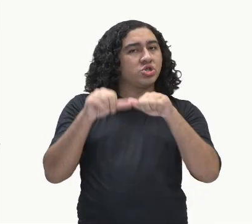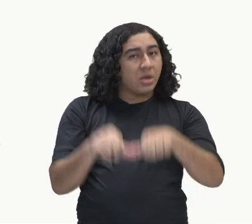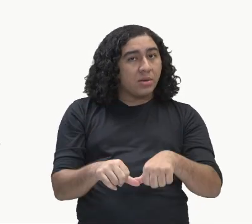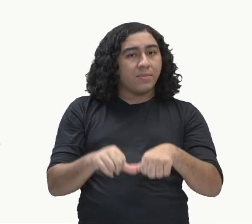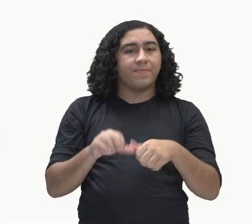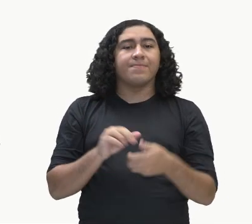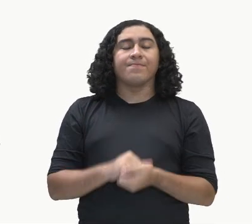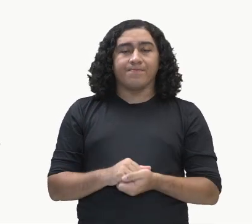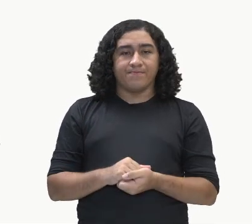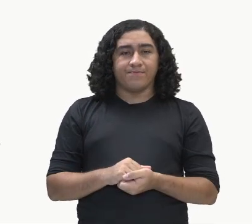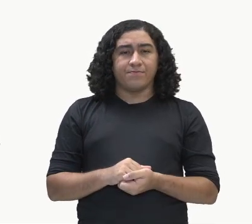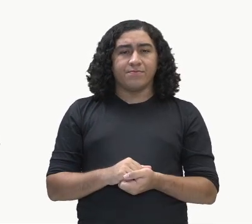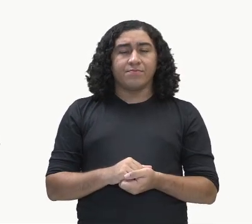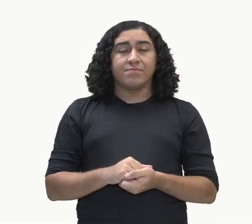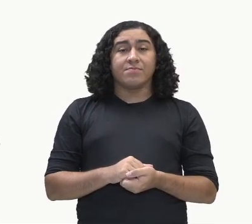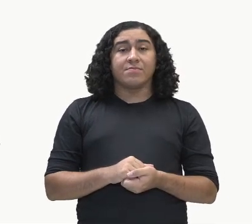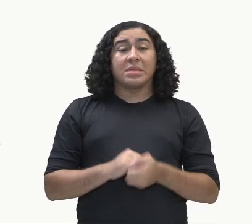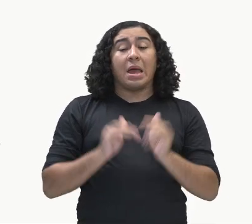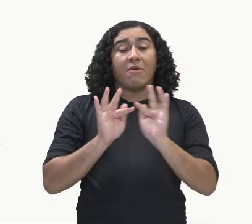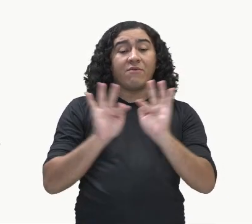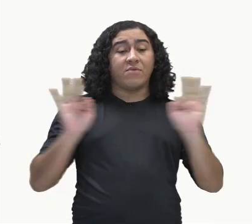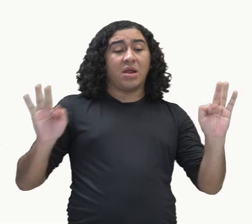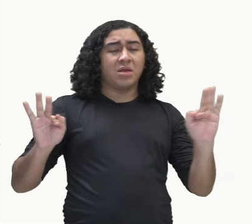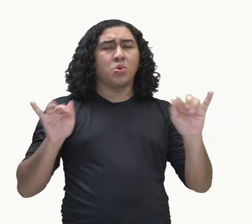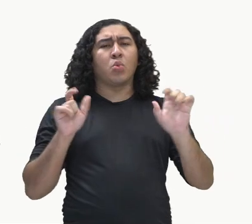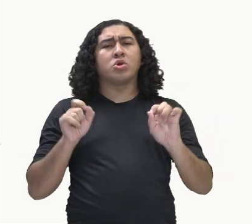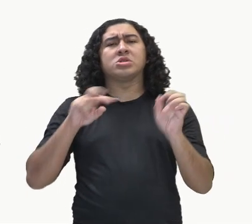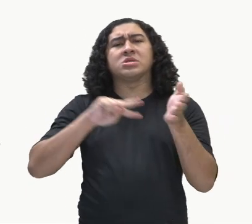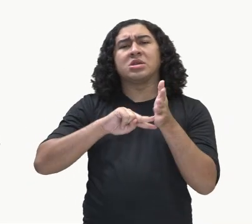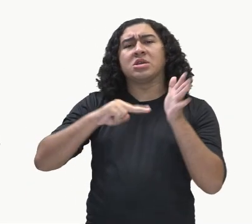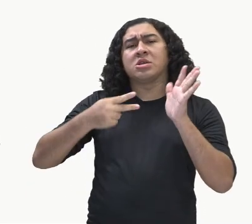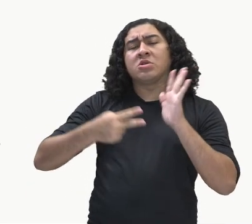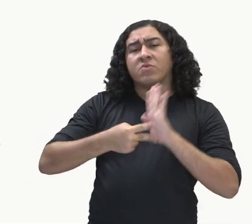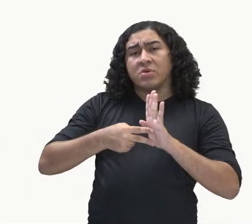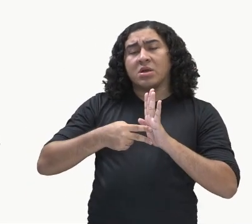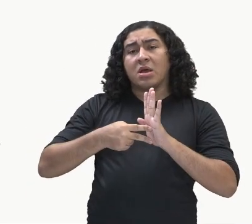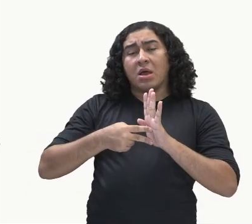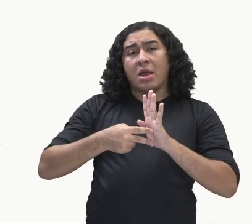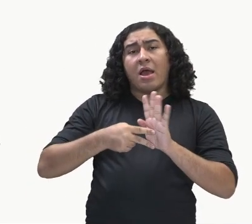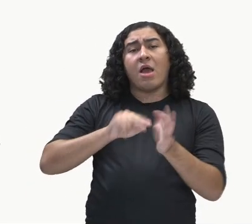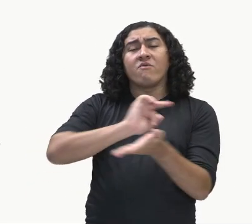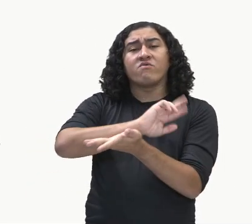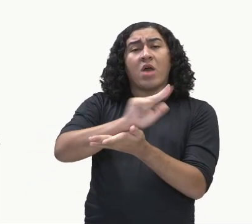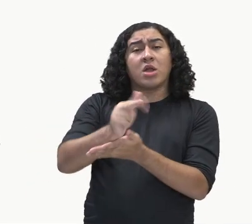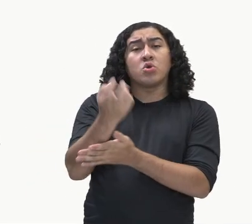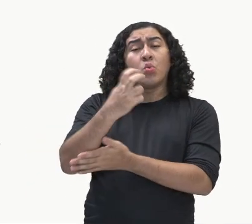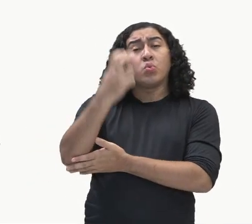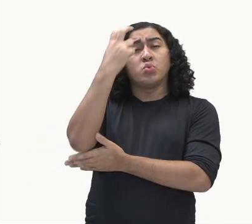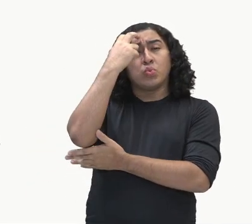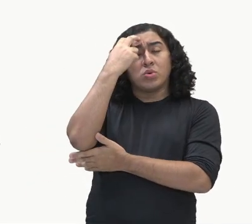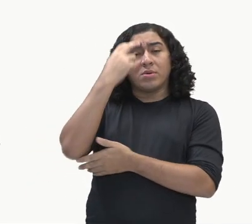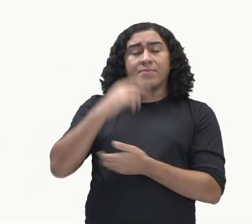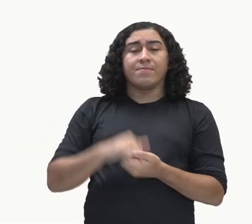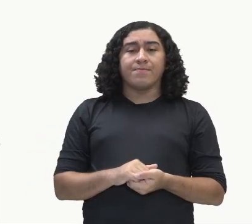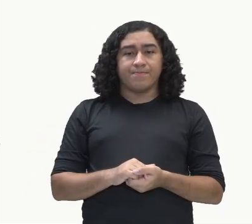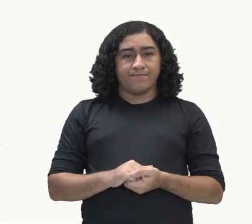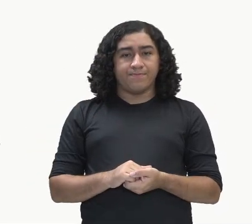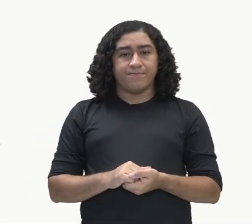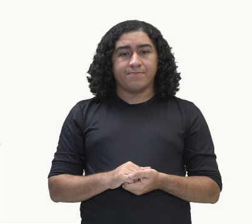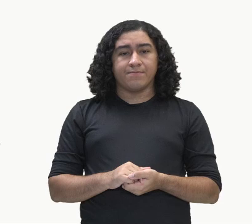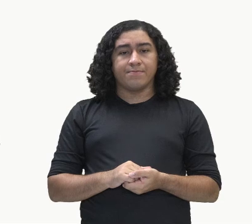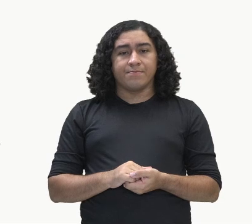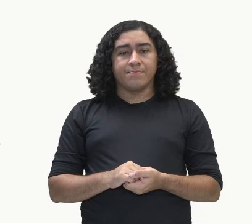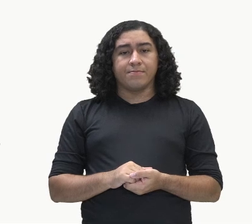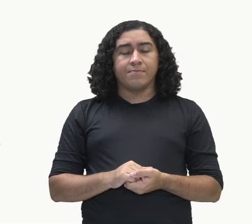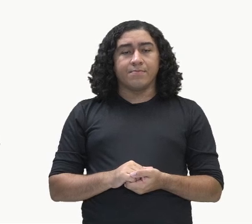multiculturalism? O que é multiculturalismo? Então, eu quero agora chamar a atenção de vocês para uma estratégia que a gente vai utilizar